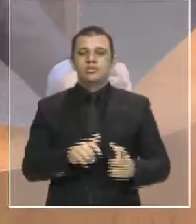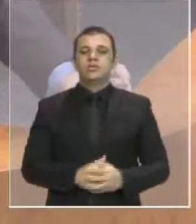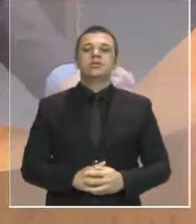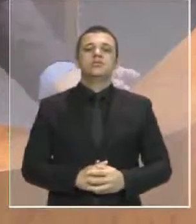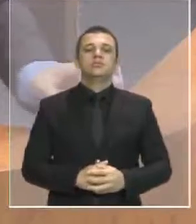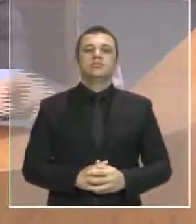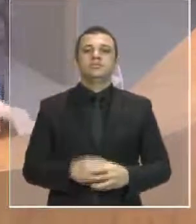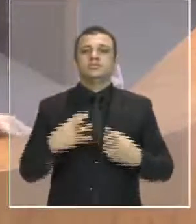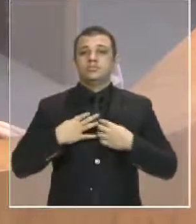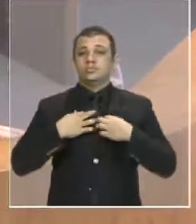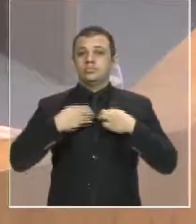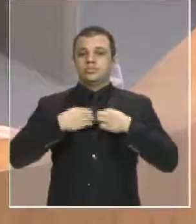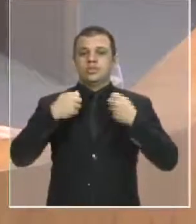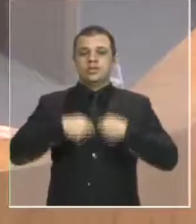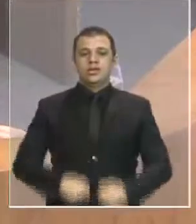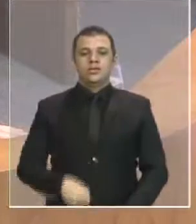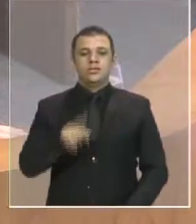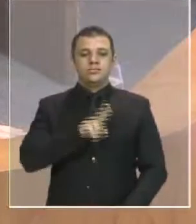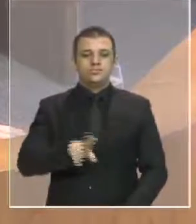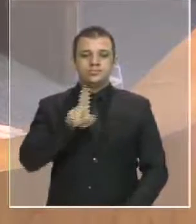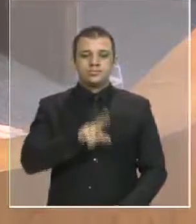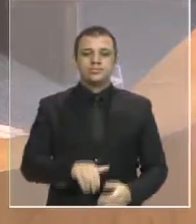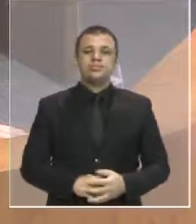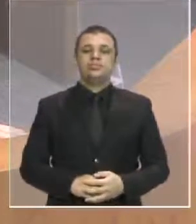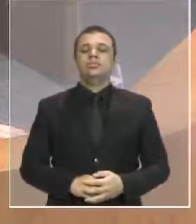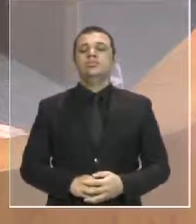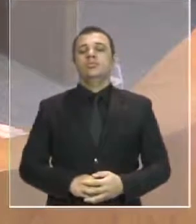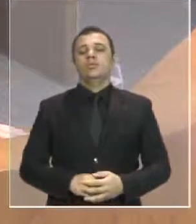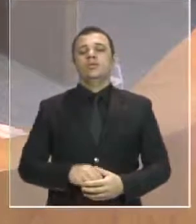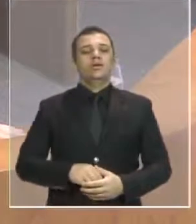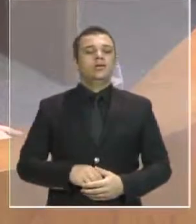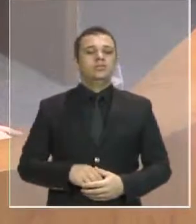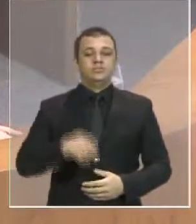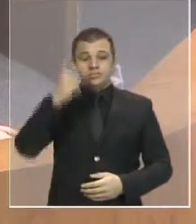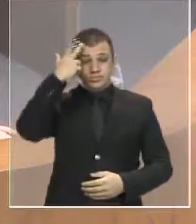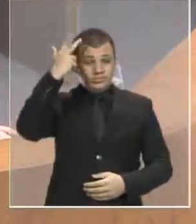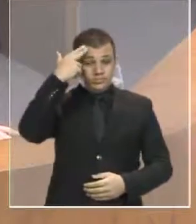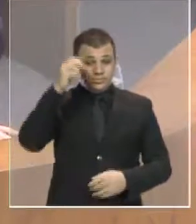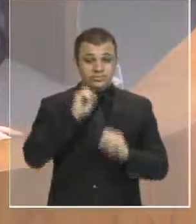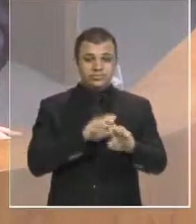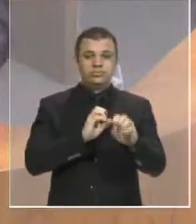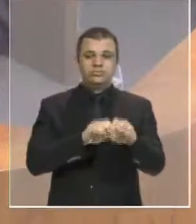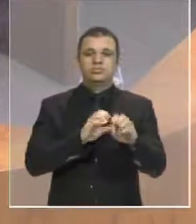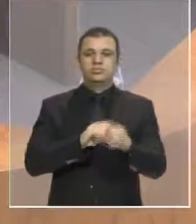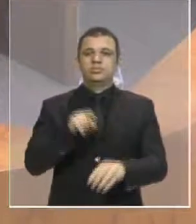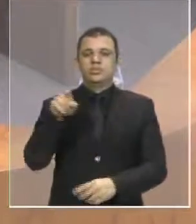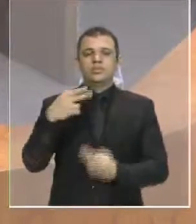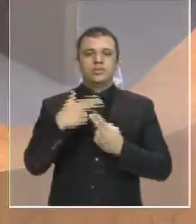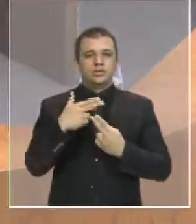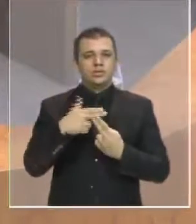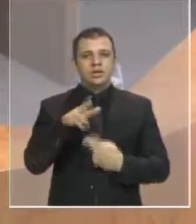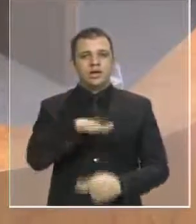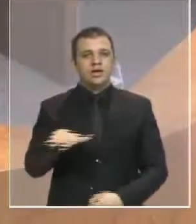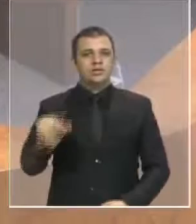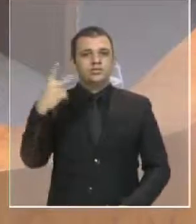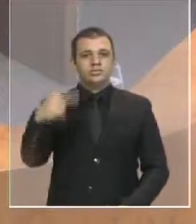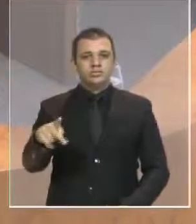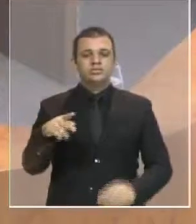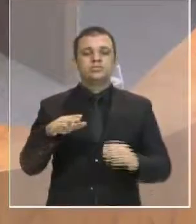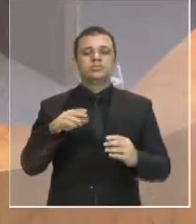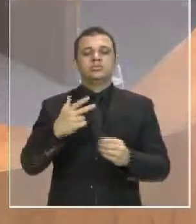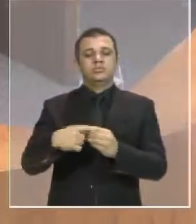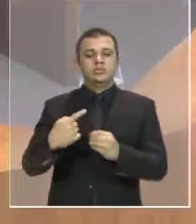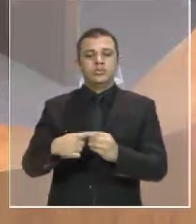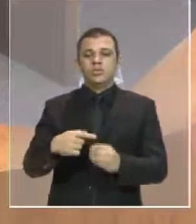Fardamento. Nunca na história da educação do município de Timon, as crianças do nosso município receberam